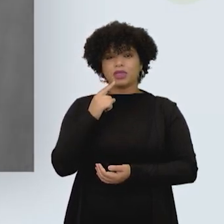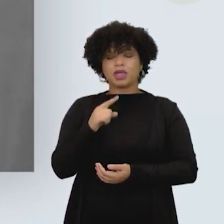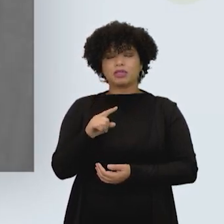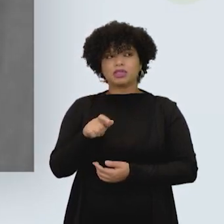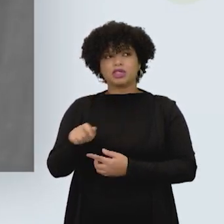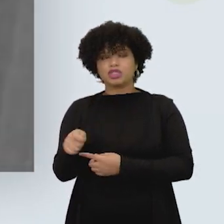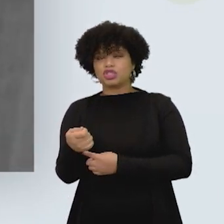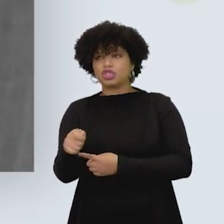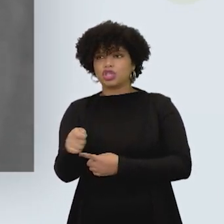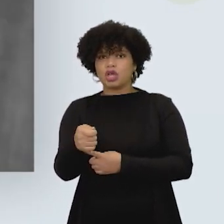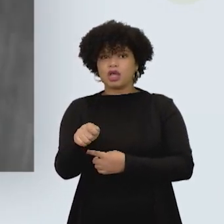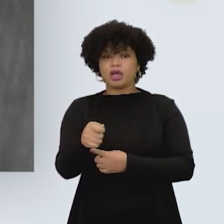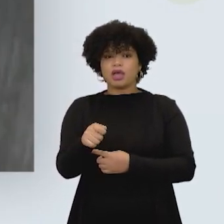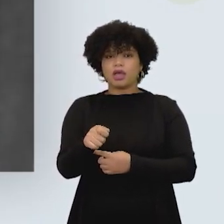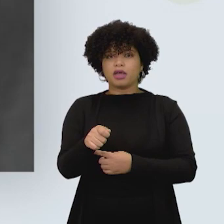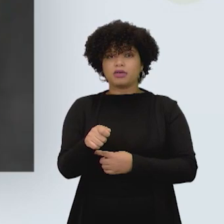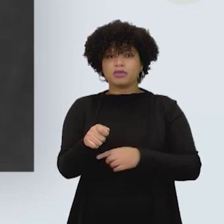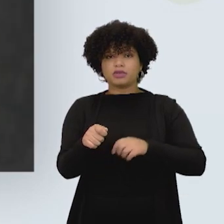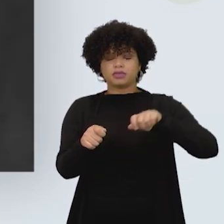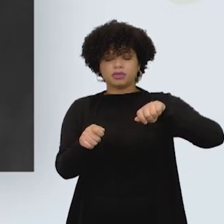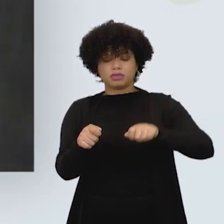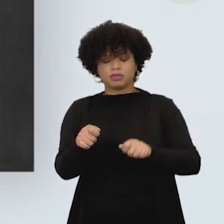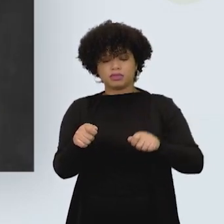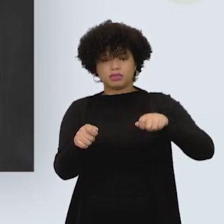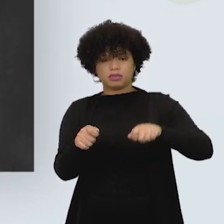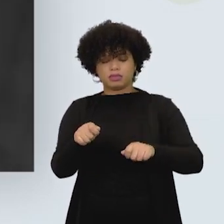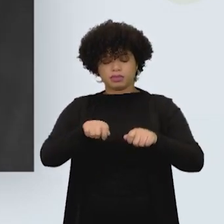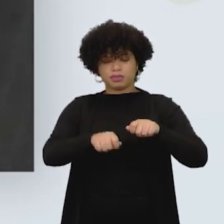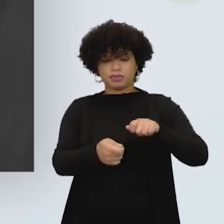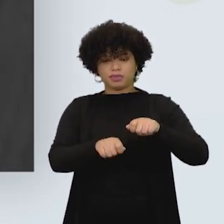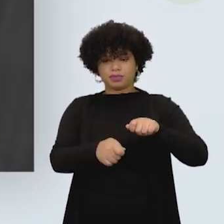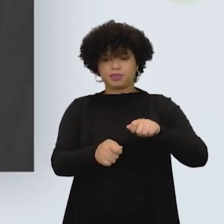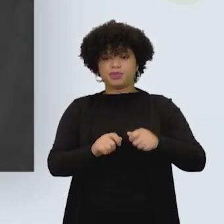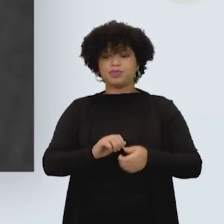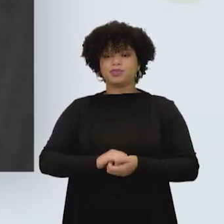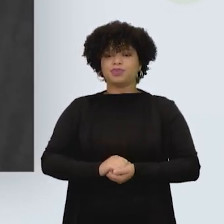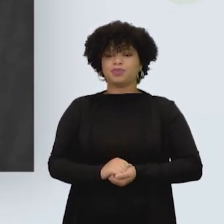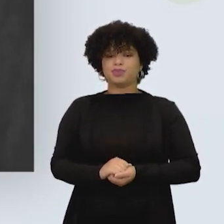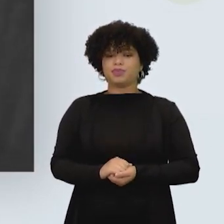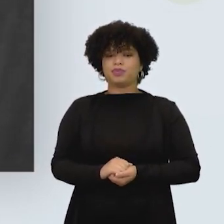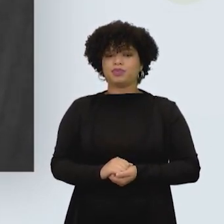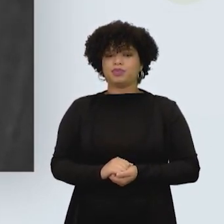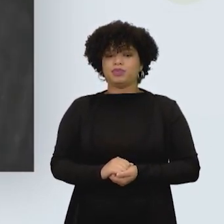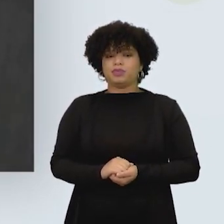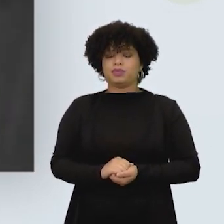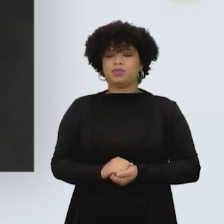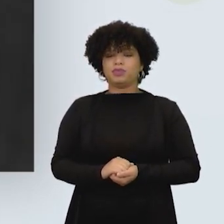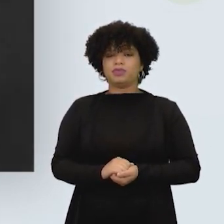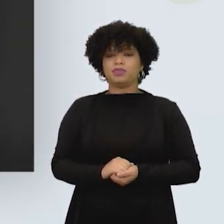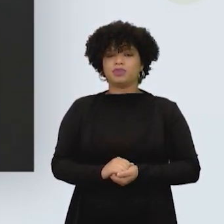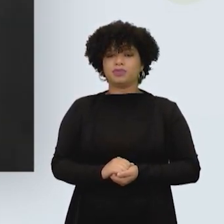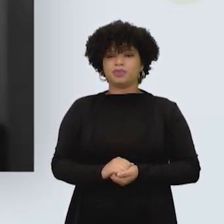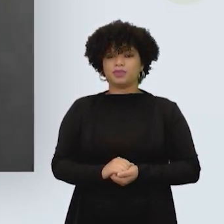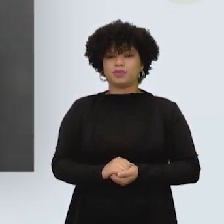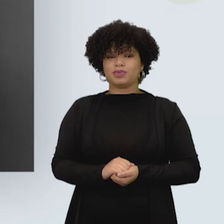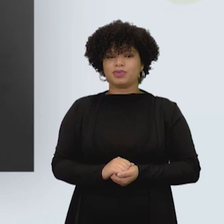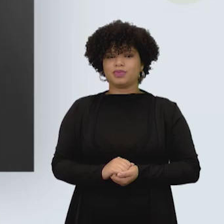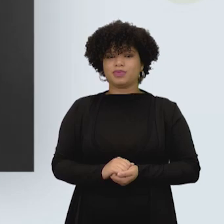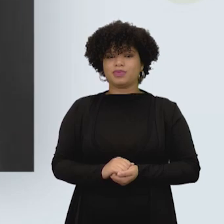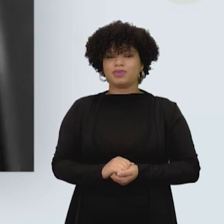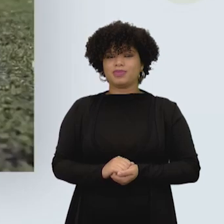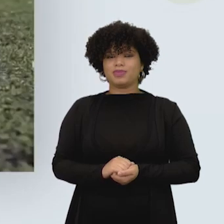O cabra ficar filmando e eu fechando a porta. Tem ninguém filmando não, cara. Tem não, bicho? Tem não. E você aí?